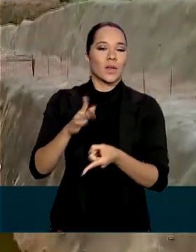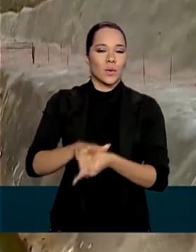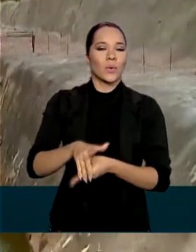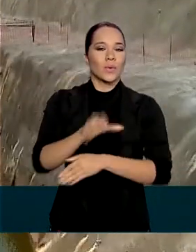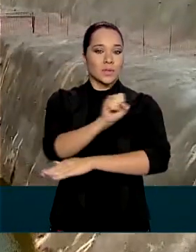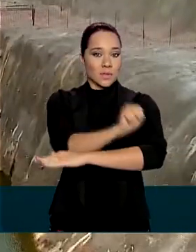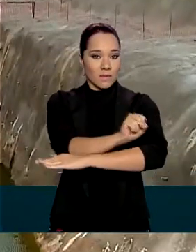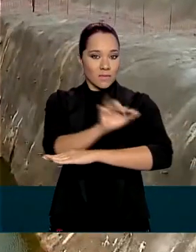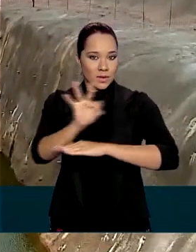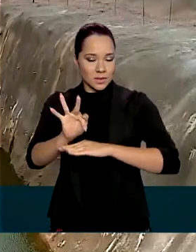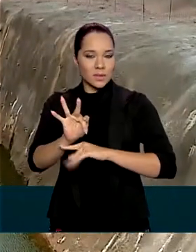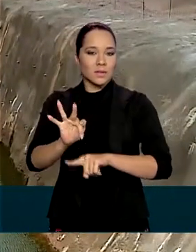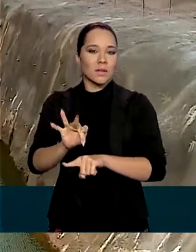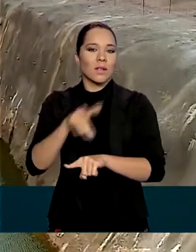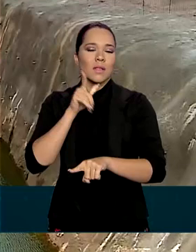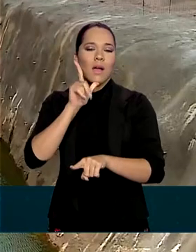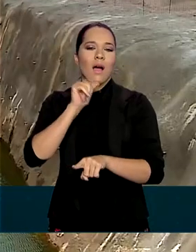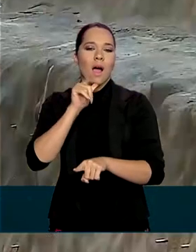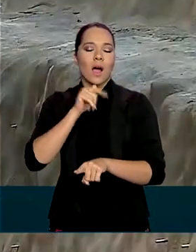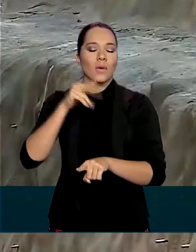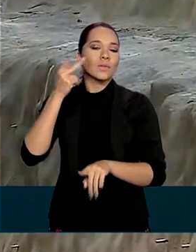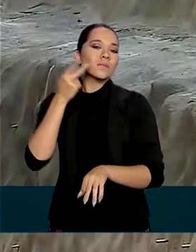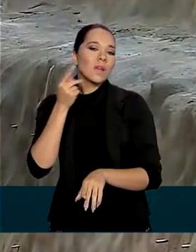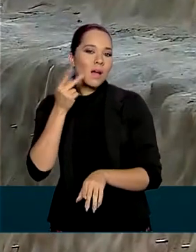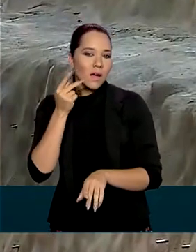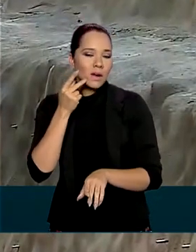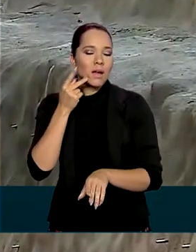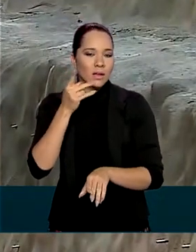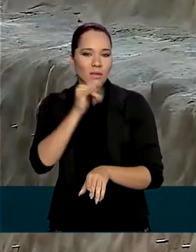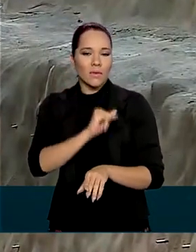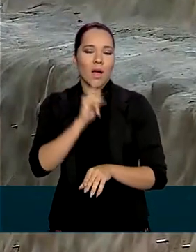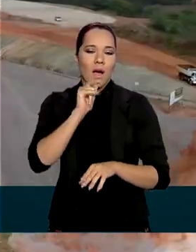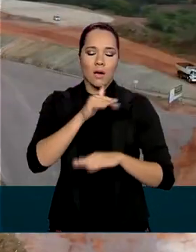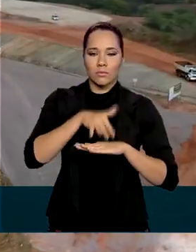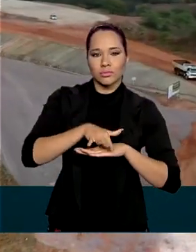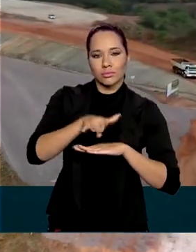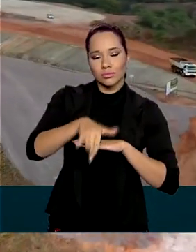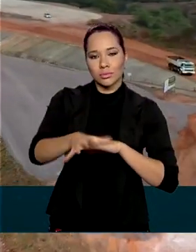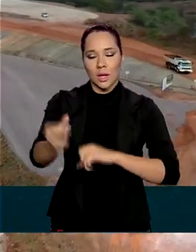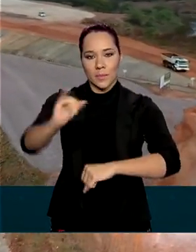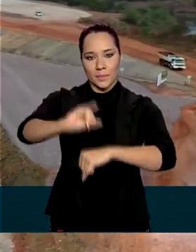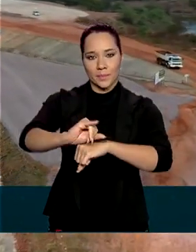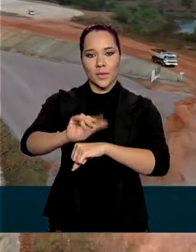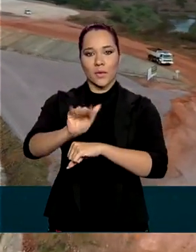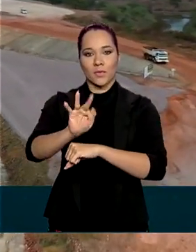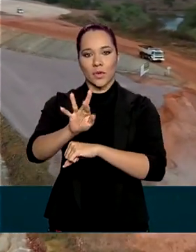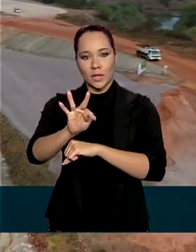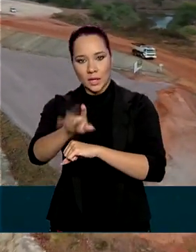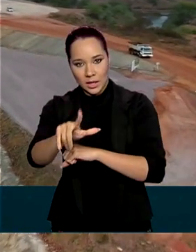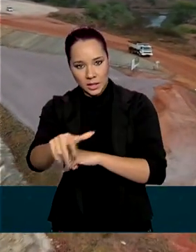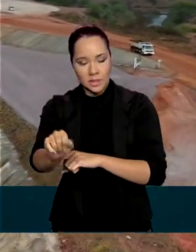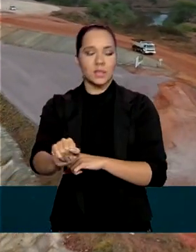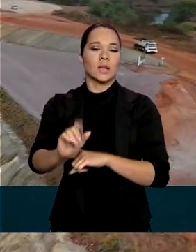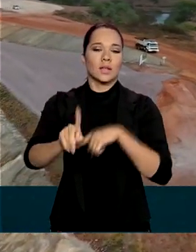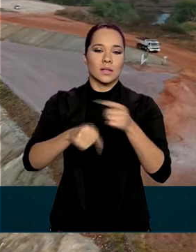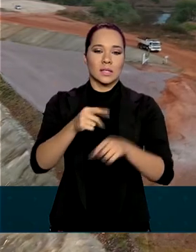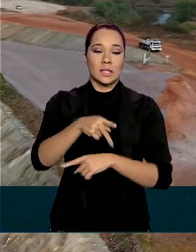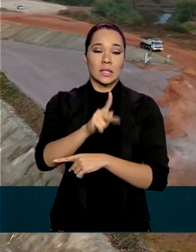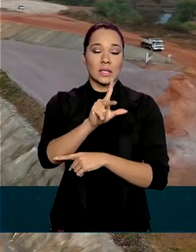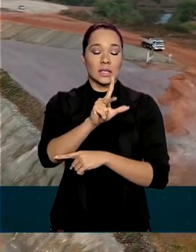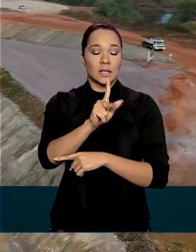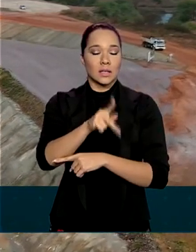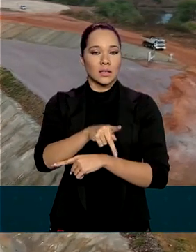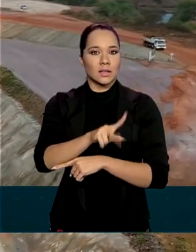Francisco entra no cinturão das águas do Ceará, que vai levar a água até a capital Fortaleza, a mais de 500 quilômetros de